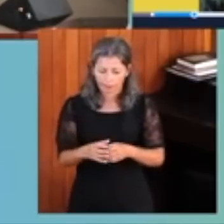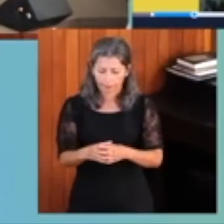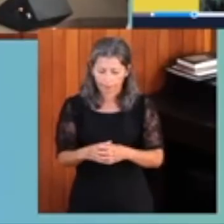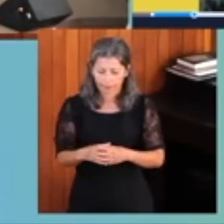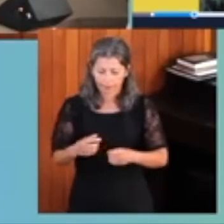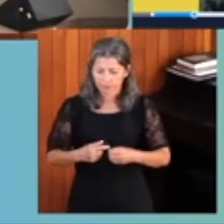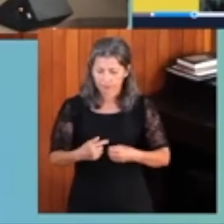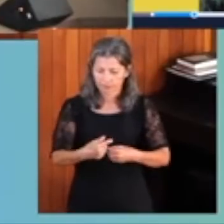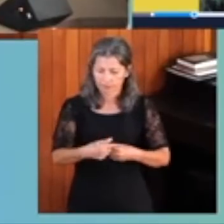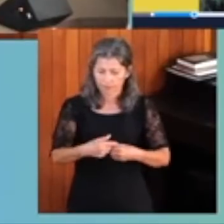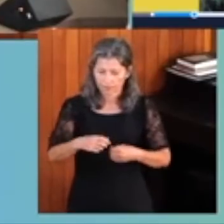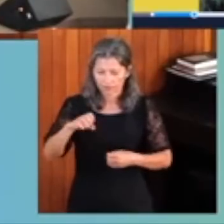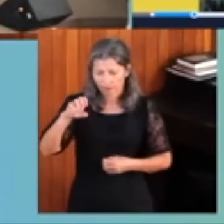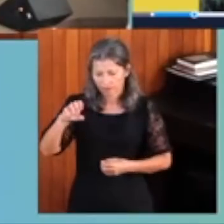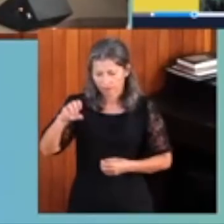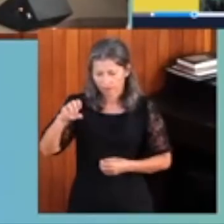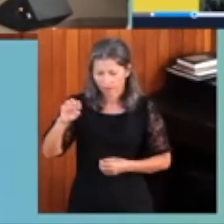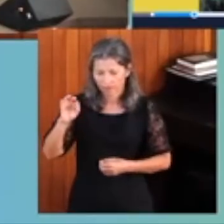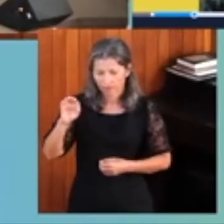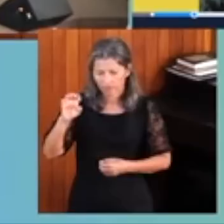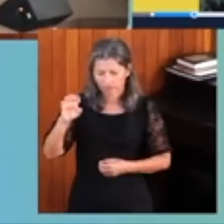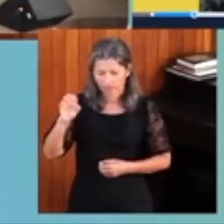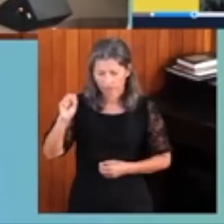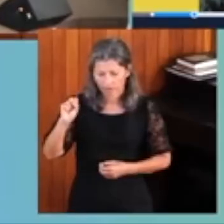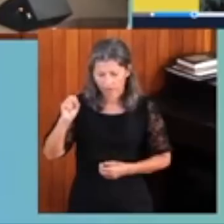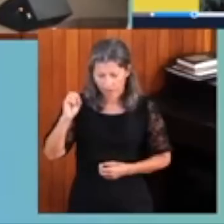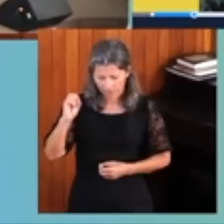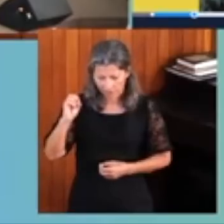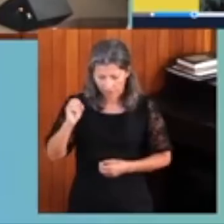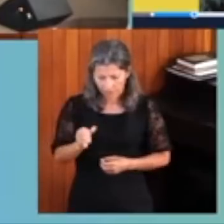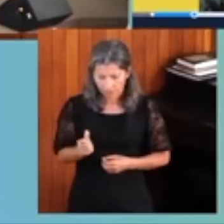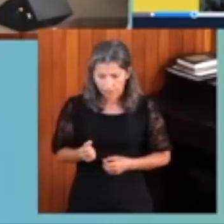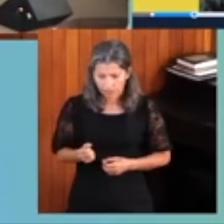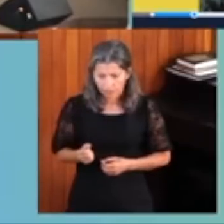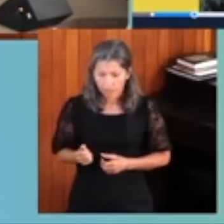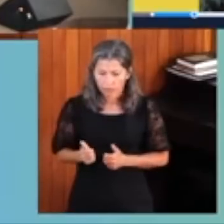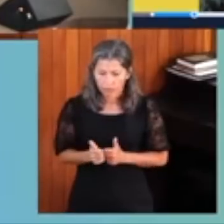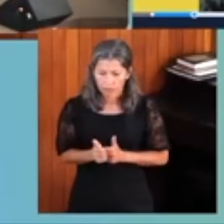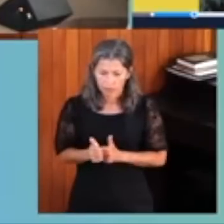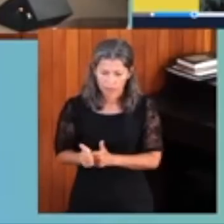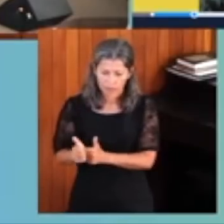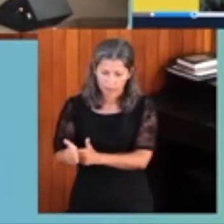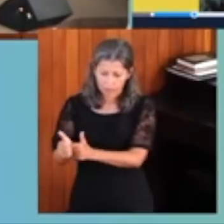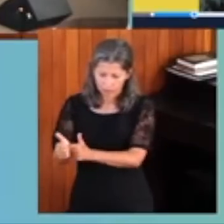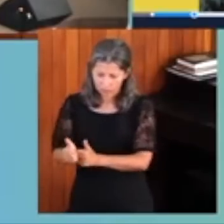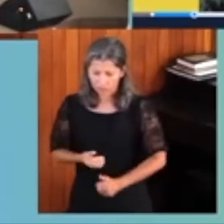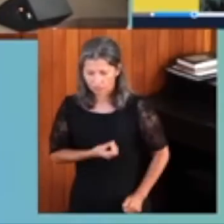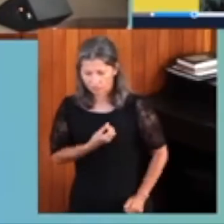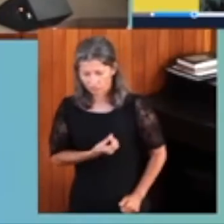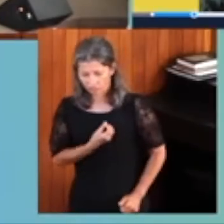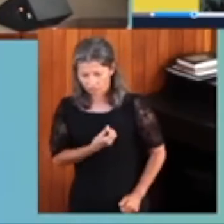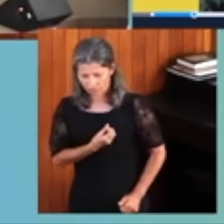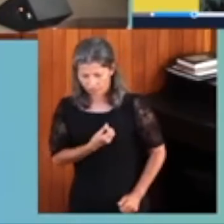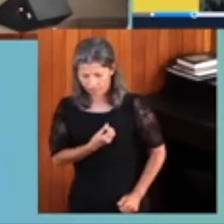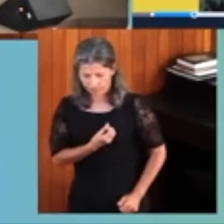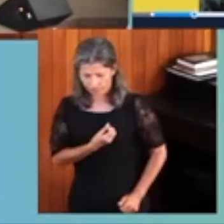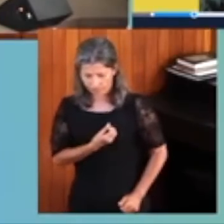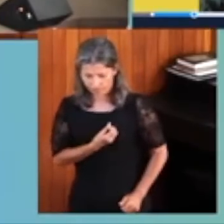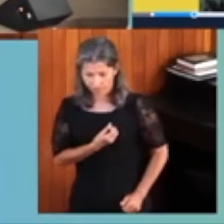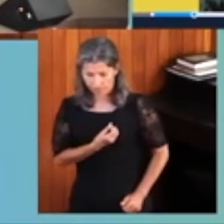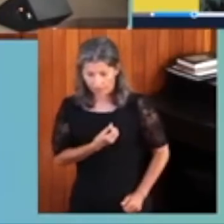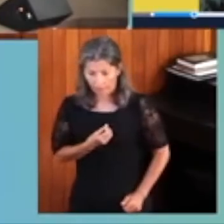igreja cristã primitiva, a igreja apostólica, né? Os apóstolos ainda estavam vivos, a doutrina era preservada. Por isso o branco, que remete à